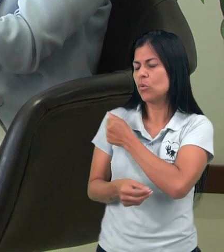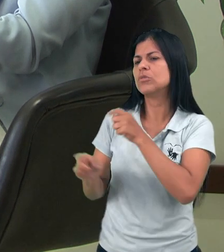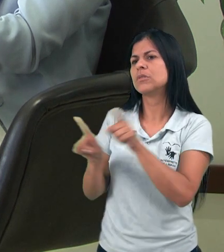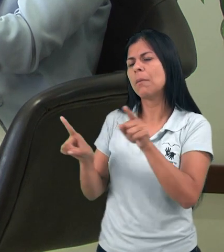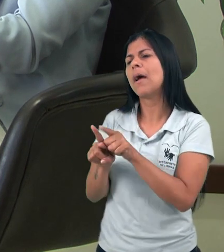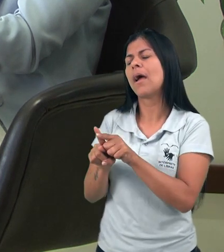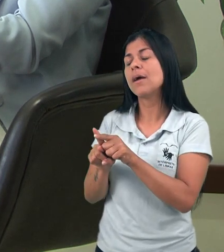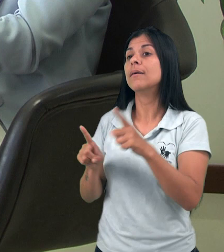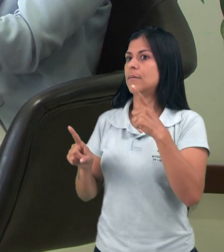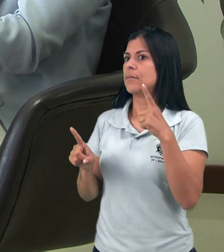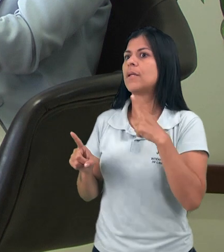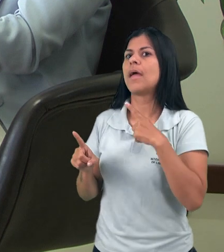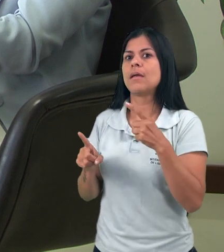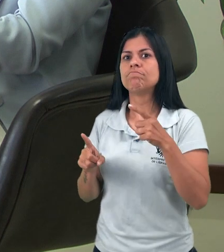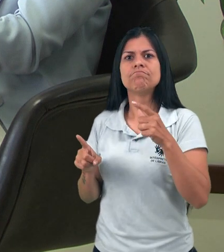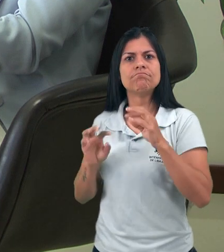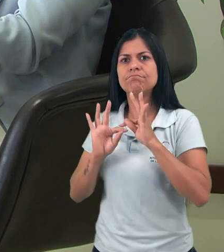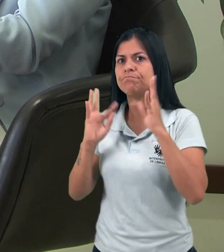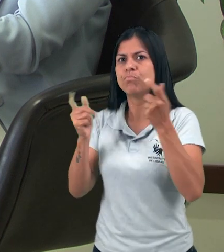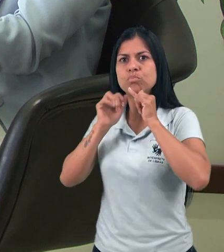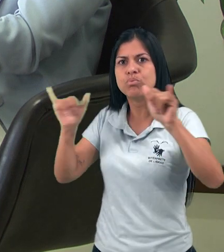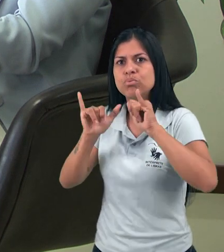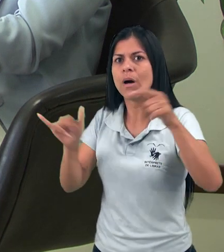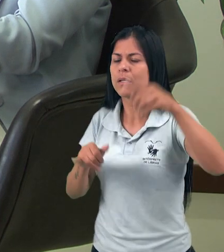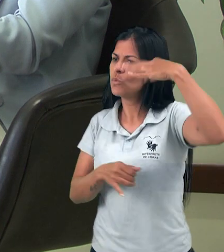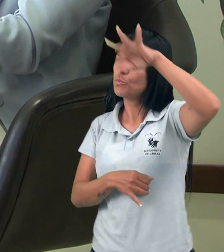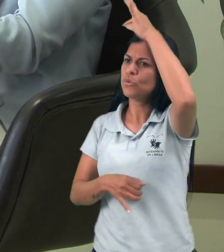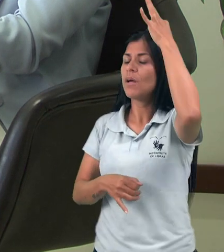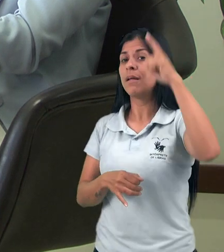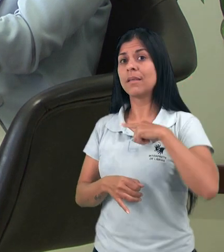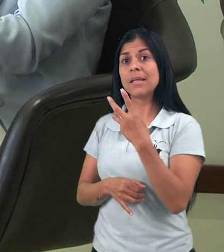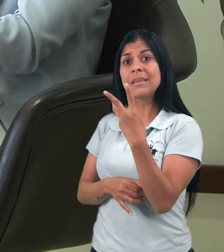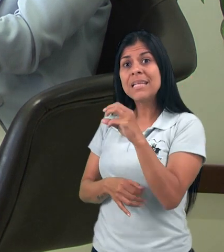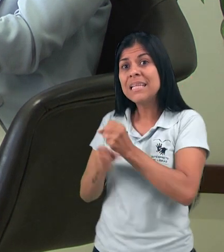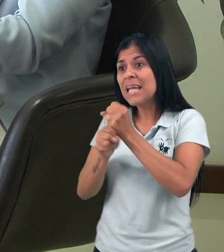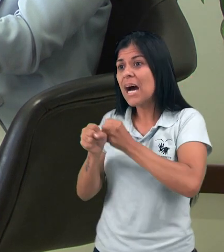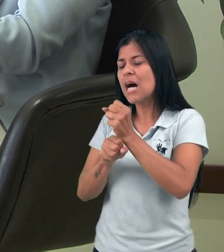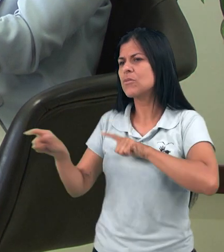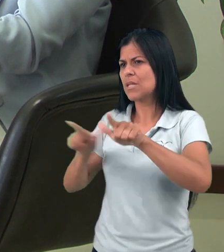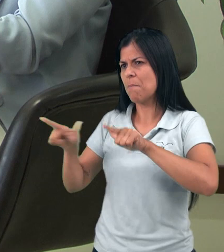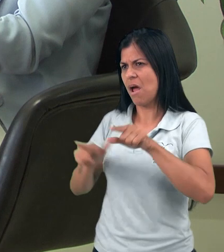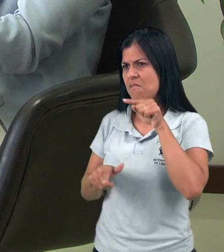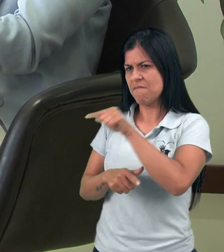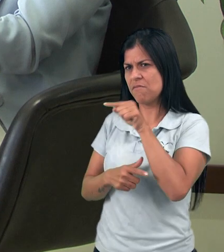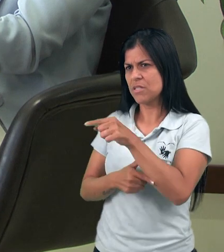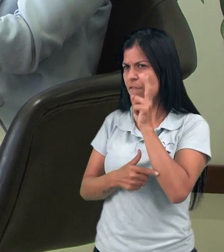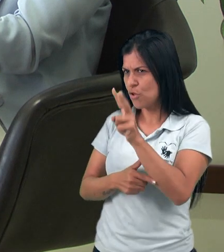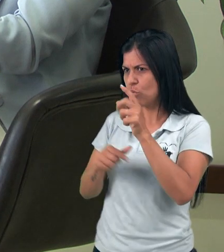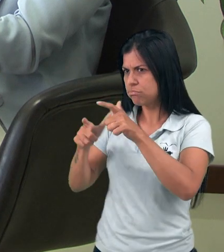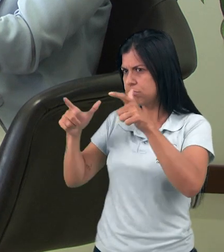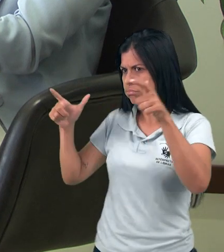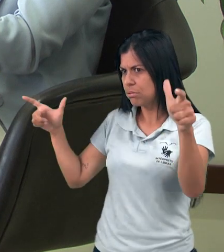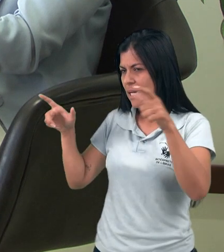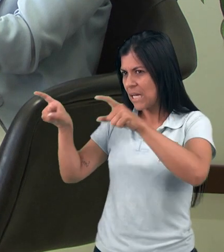alunos, e que tem uma grande repercussão aqui em todo o Espírito Santo. Ao longo desses mais de 30 anos de trabalho, vocês têm percebido